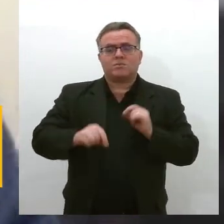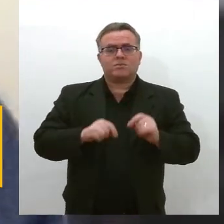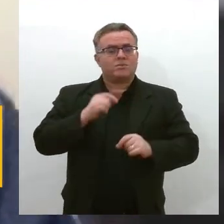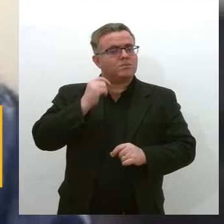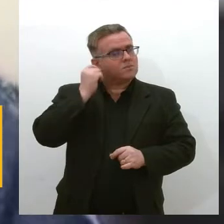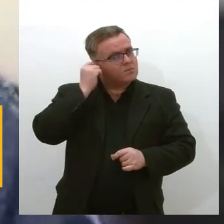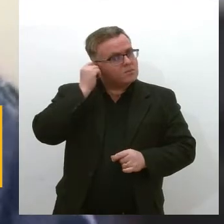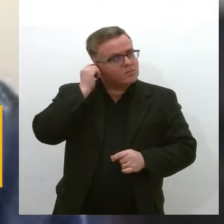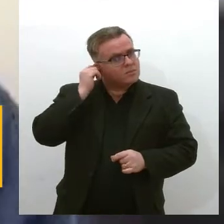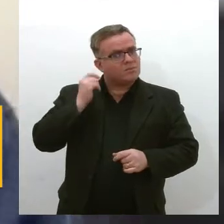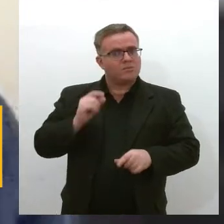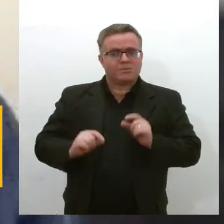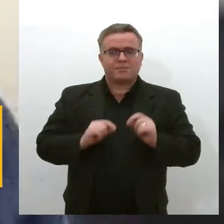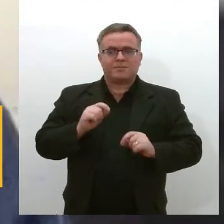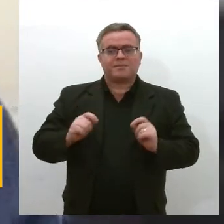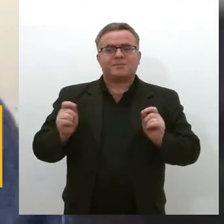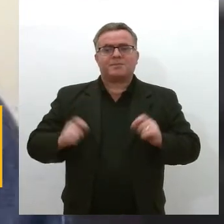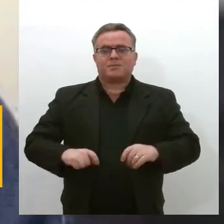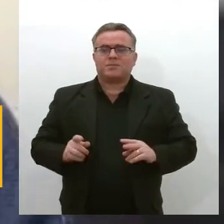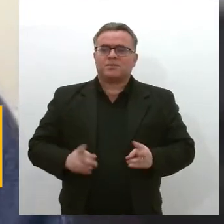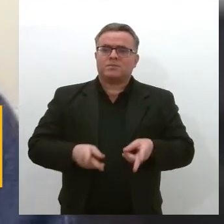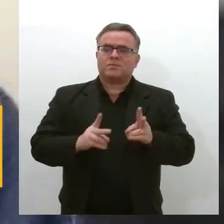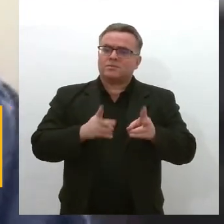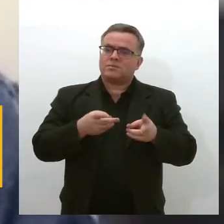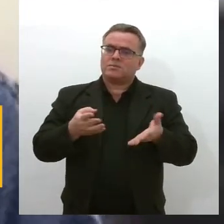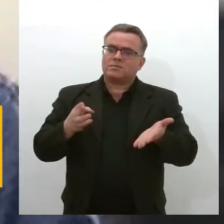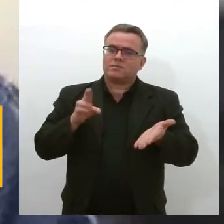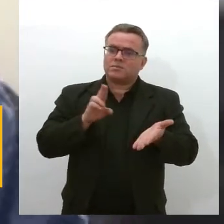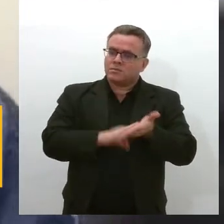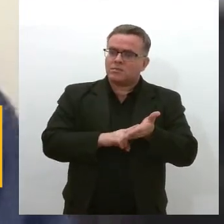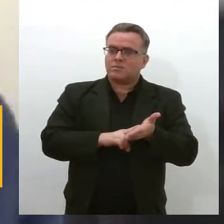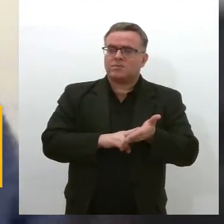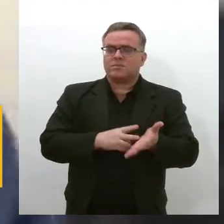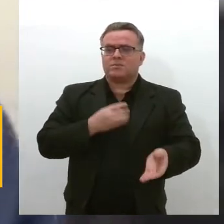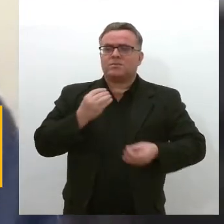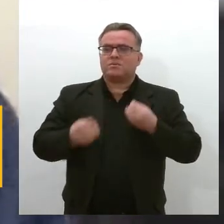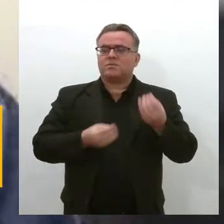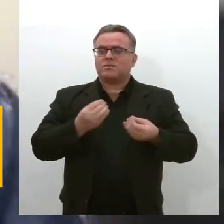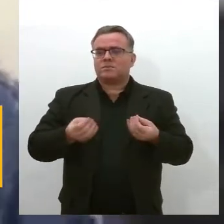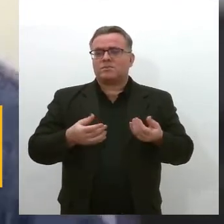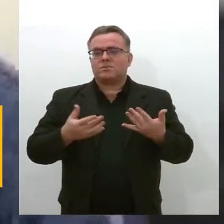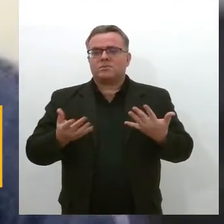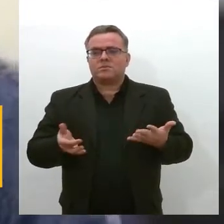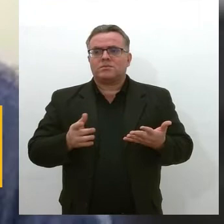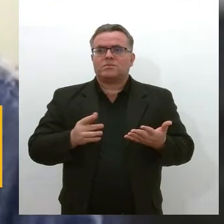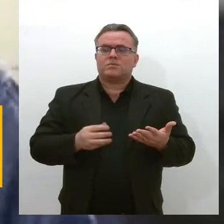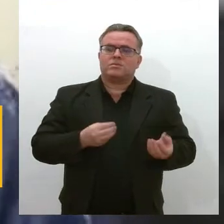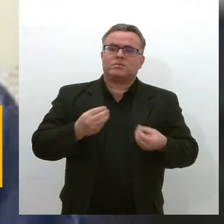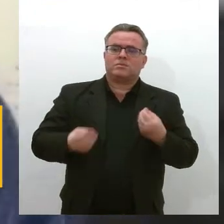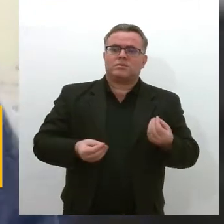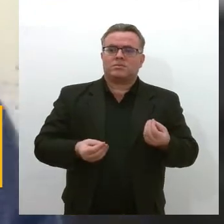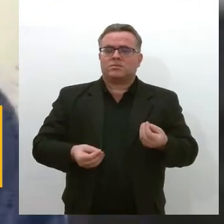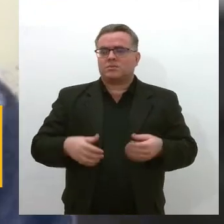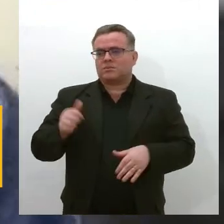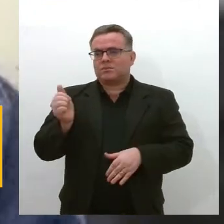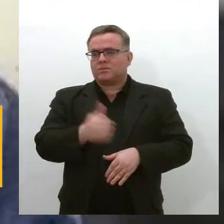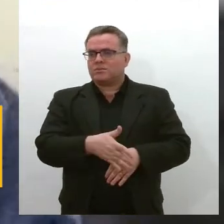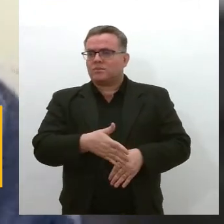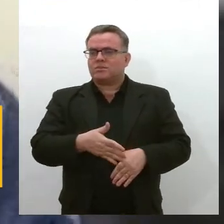aquele sofrimento é passado para ela como se fosse uma coisa banal, e muitas vezes não